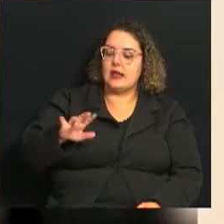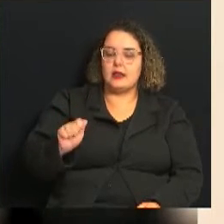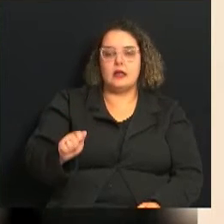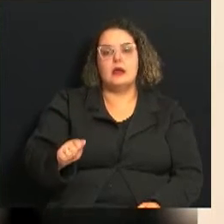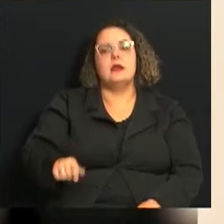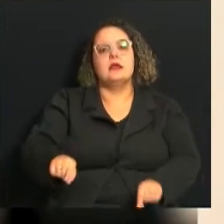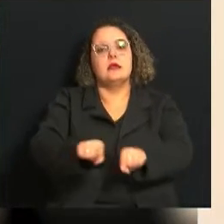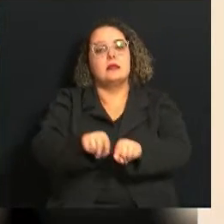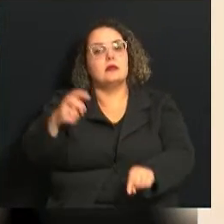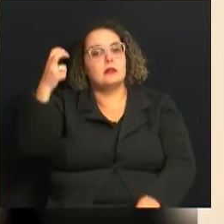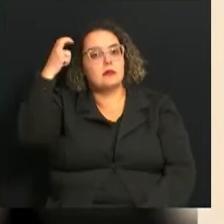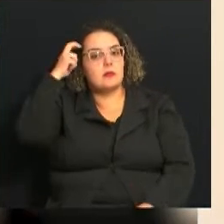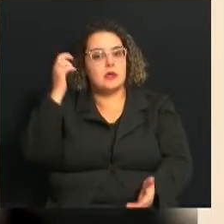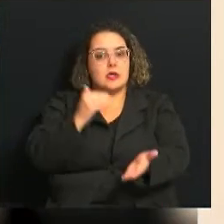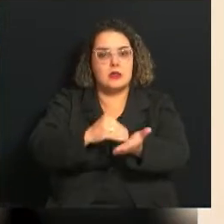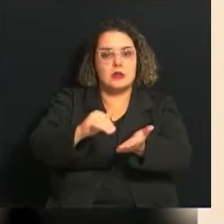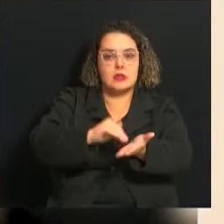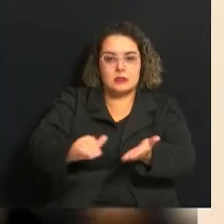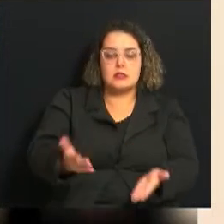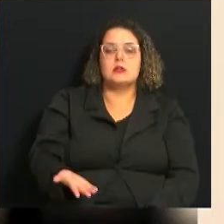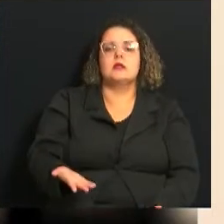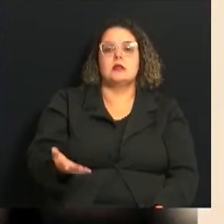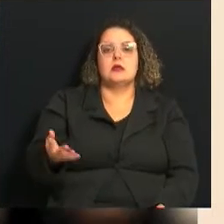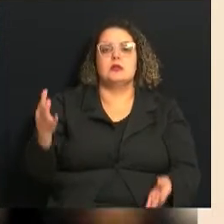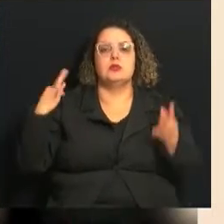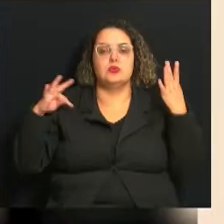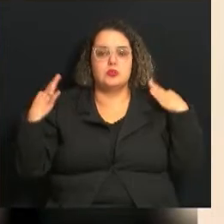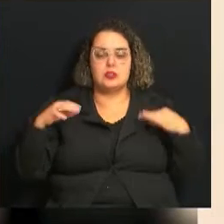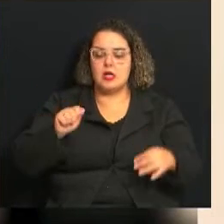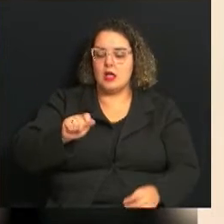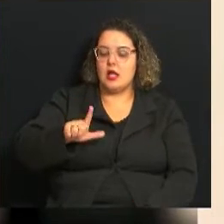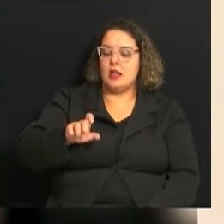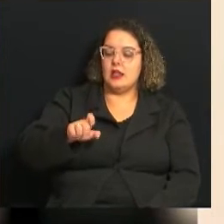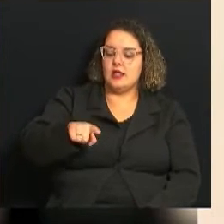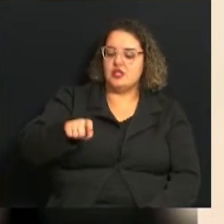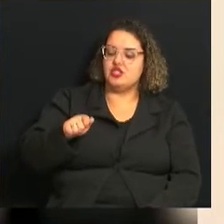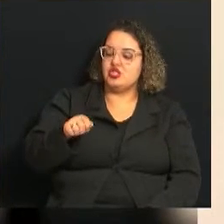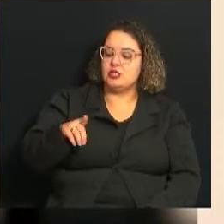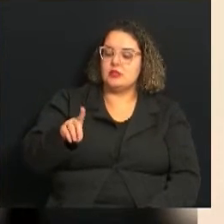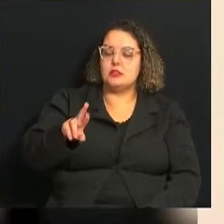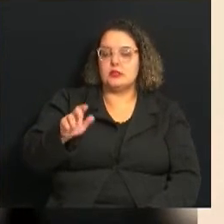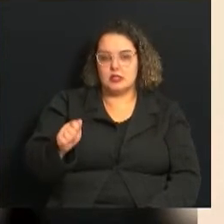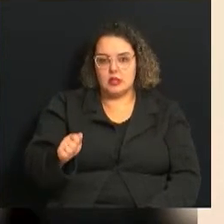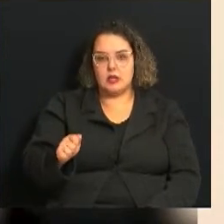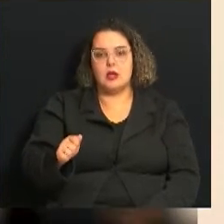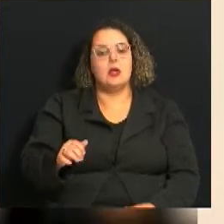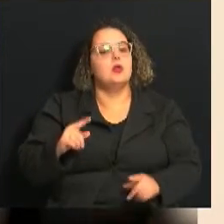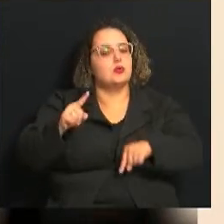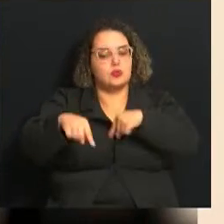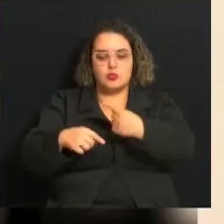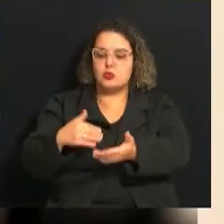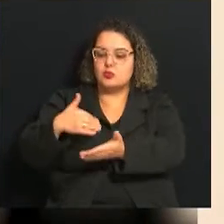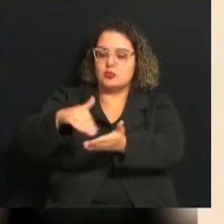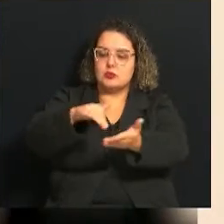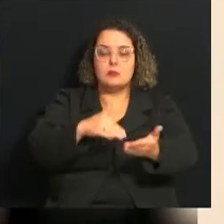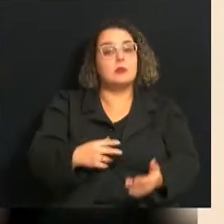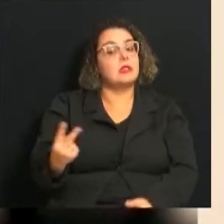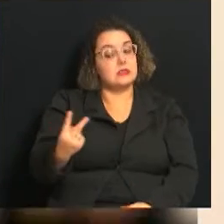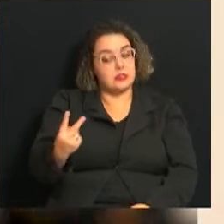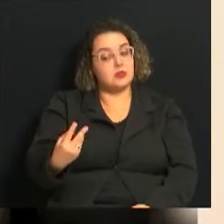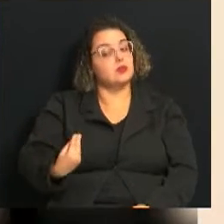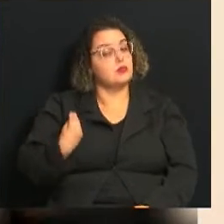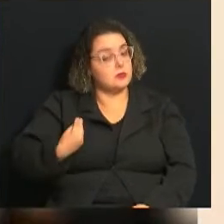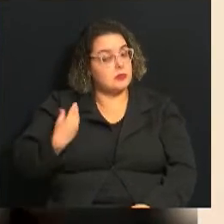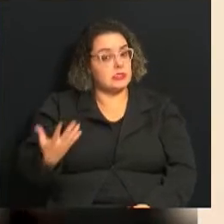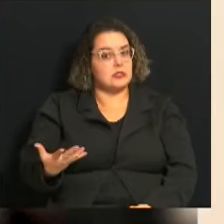Alexandra Caprioli, que ofereceram ali para a Parada o suporte necessário, os demais secretários também, mas essas duas estavam lá presentes,